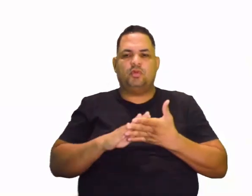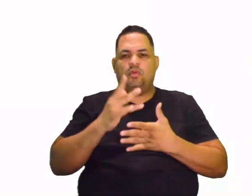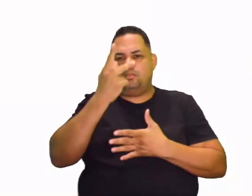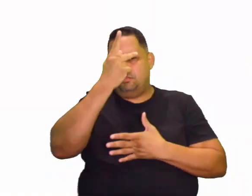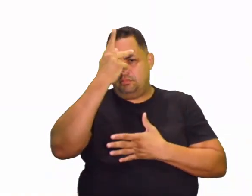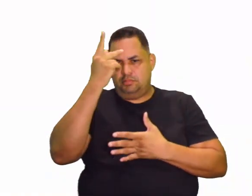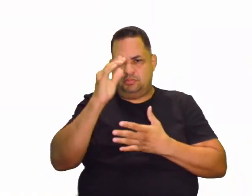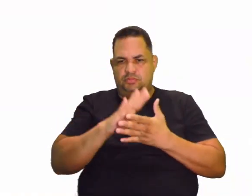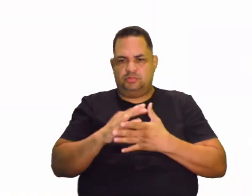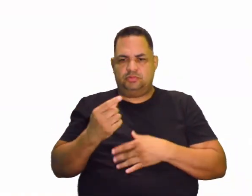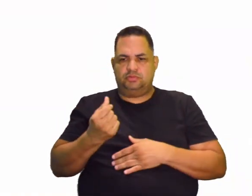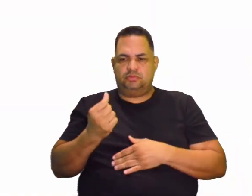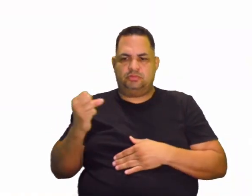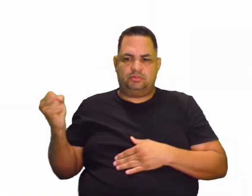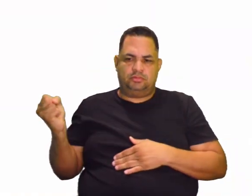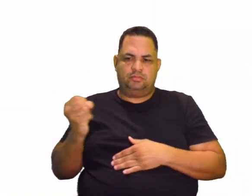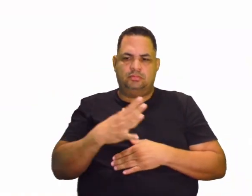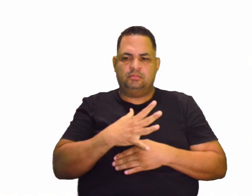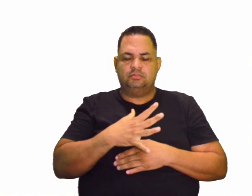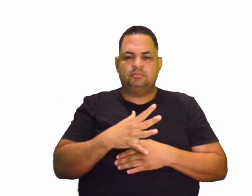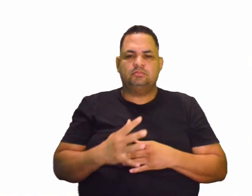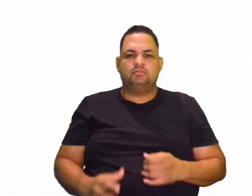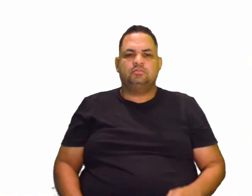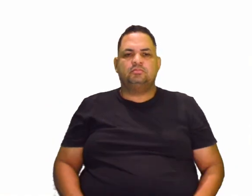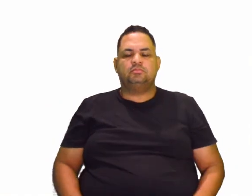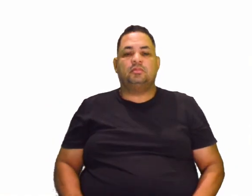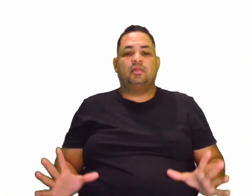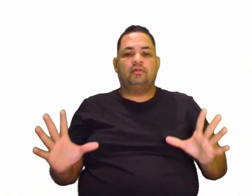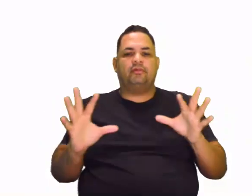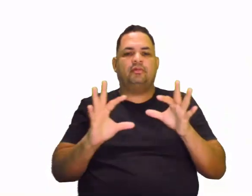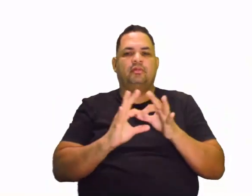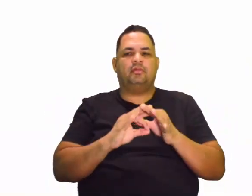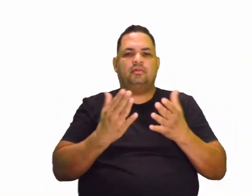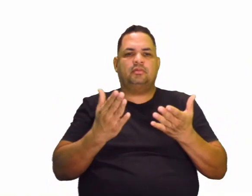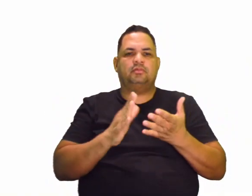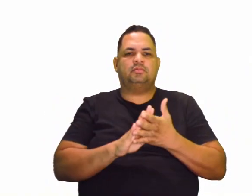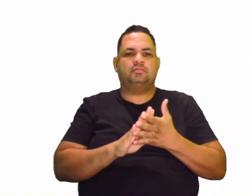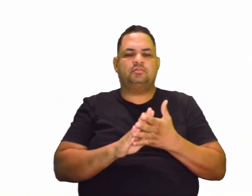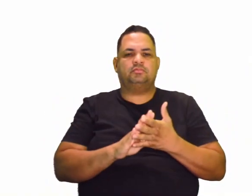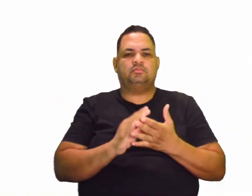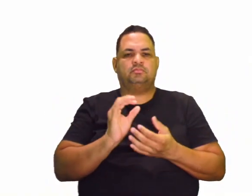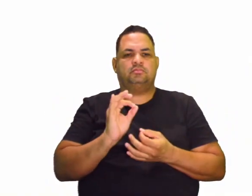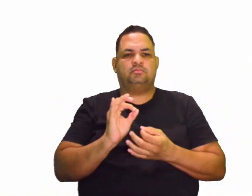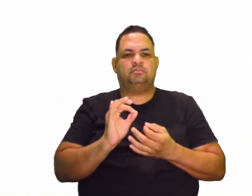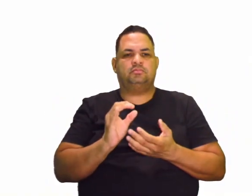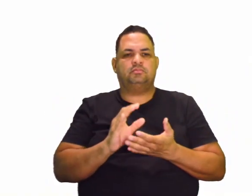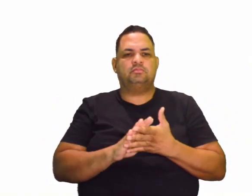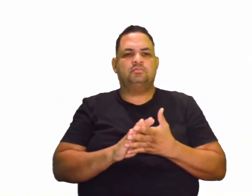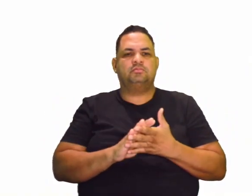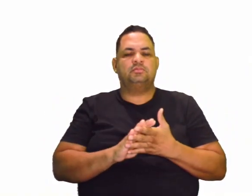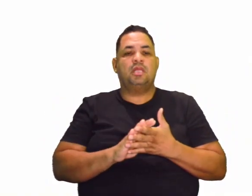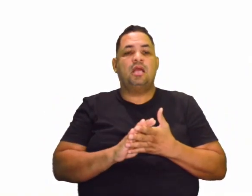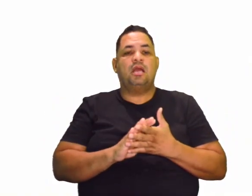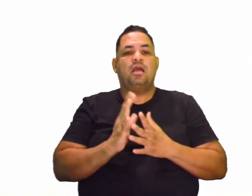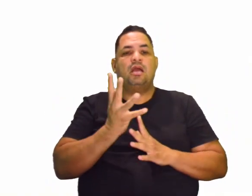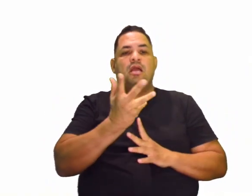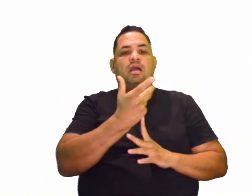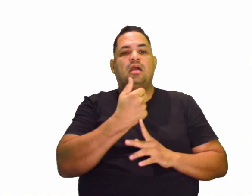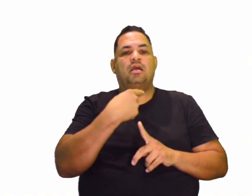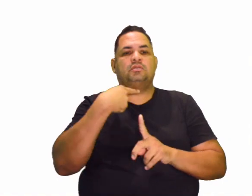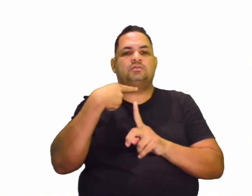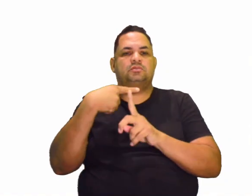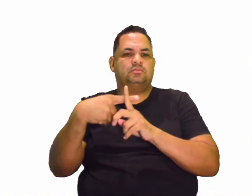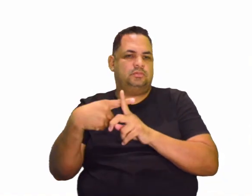romana. Vamos fazer uma conexão, estudante, eu trouxe para vocês uma conexão com arte e religião. Né?